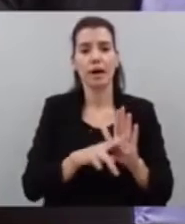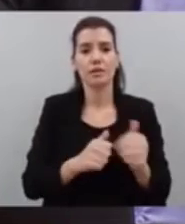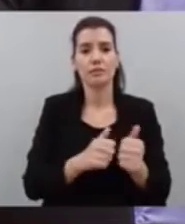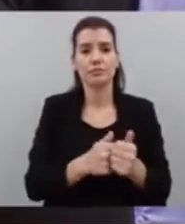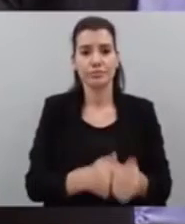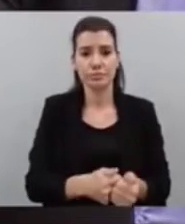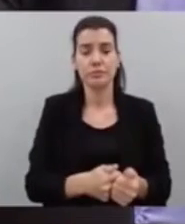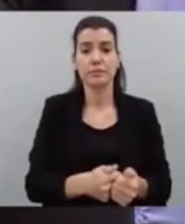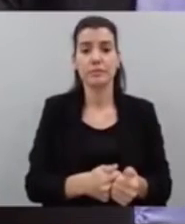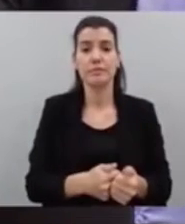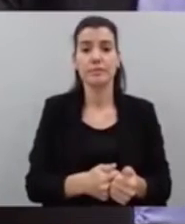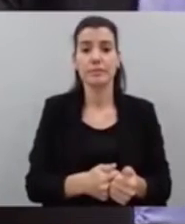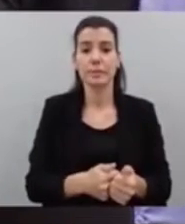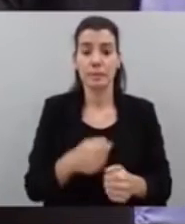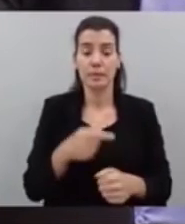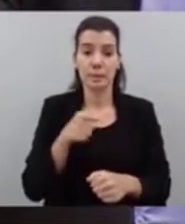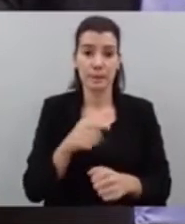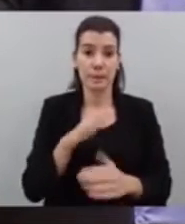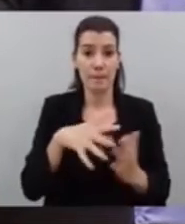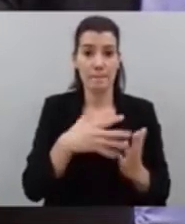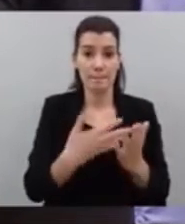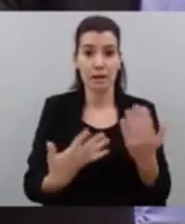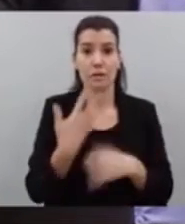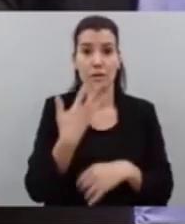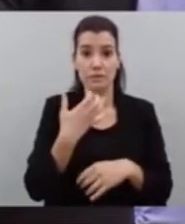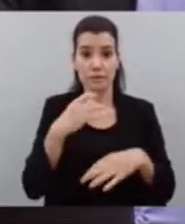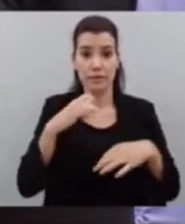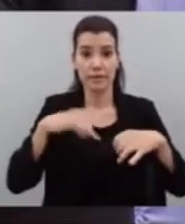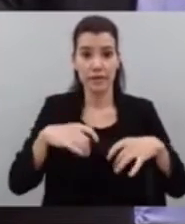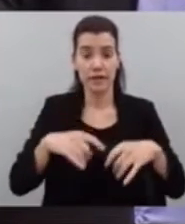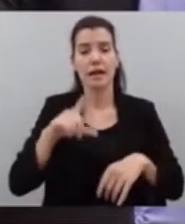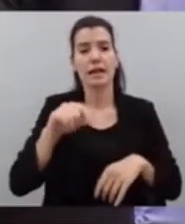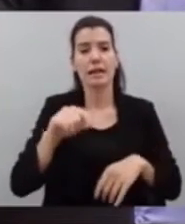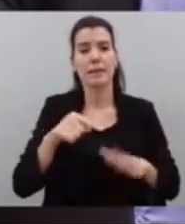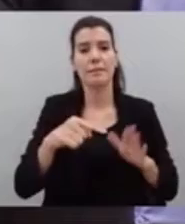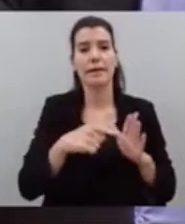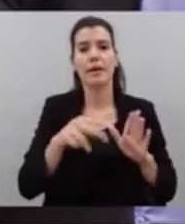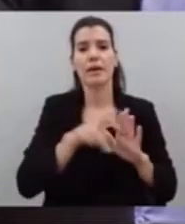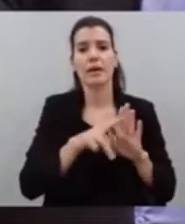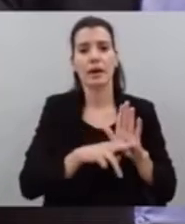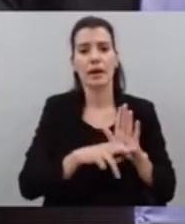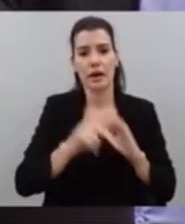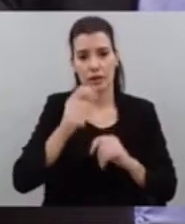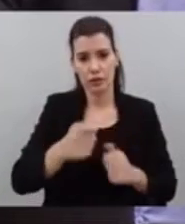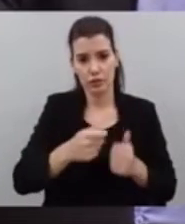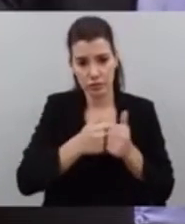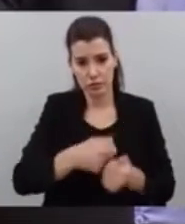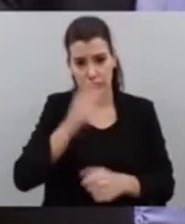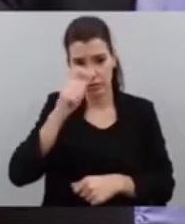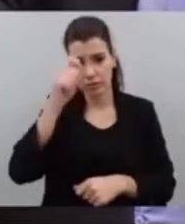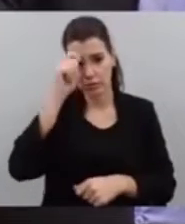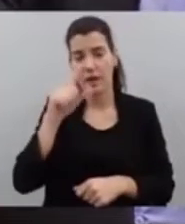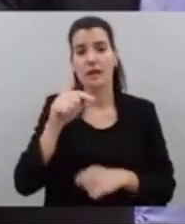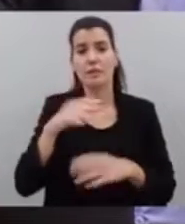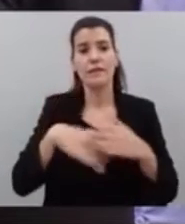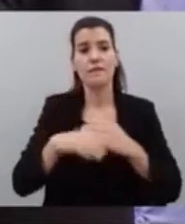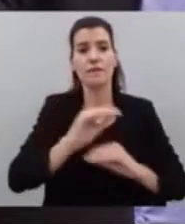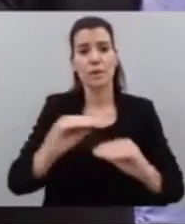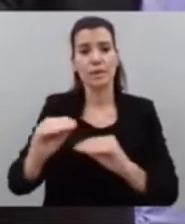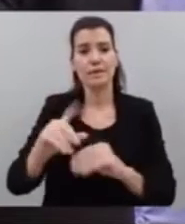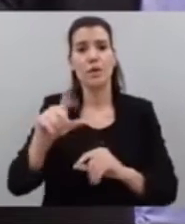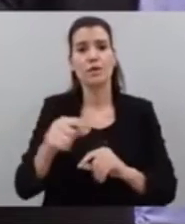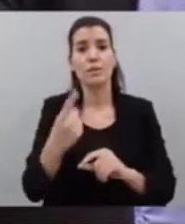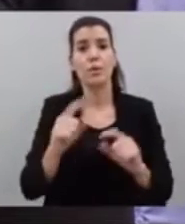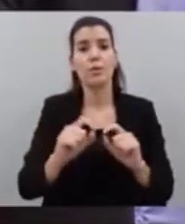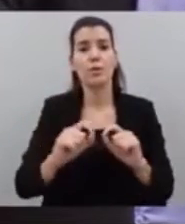se inserem, para além do plano de prevenção, um código de conduta, um programa de formação e um canal de denúncias.